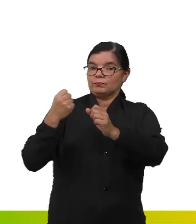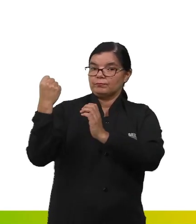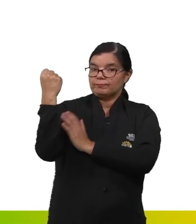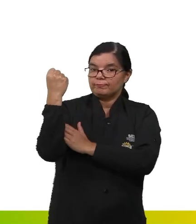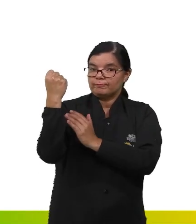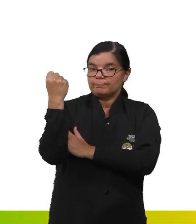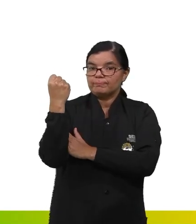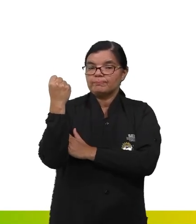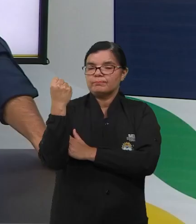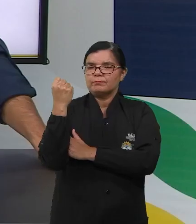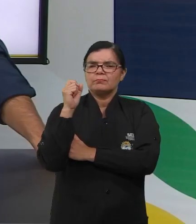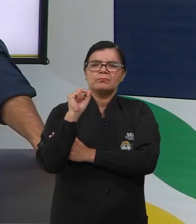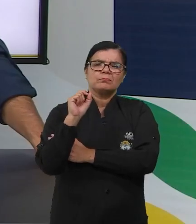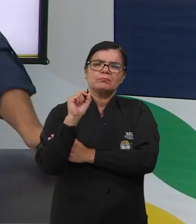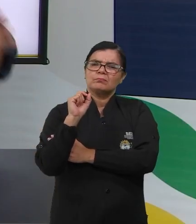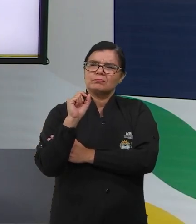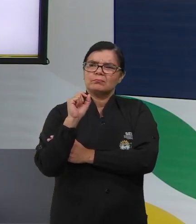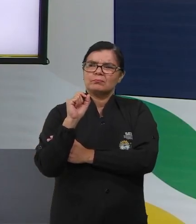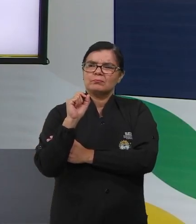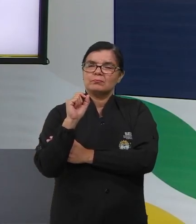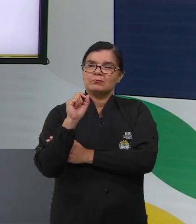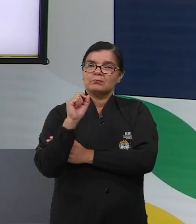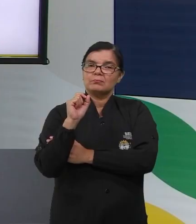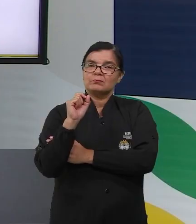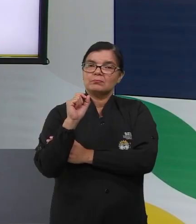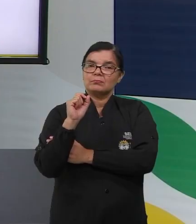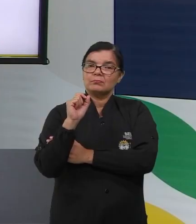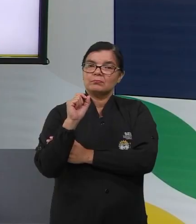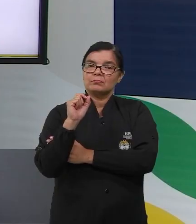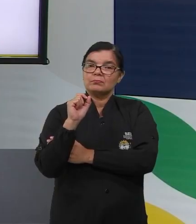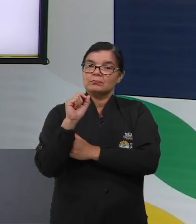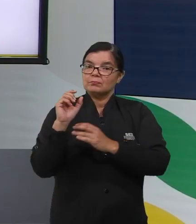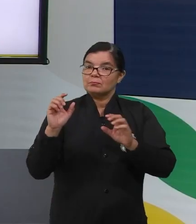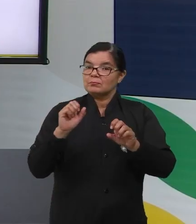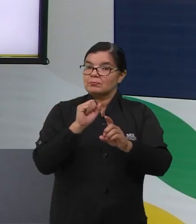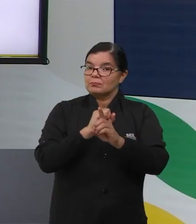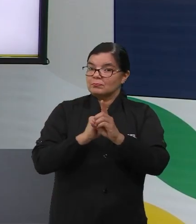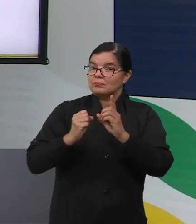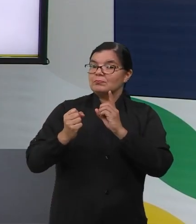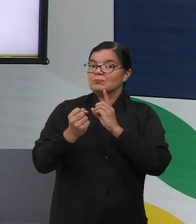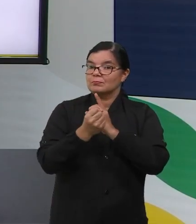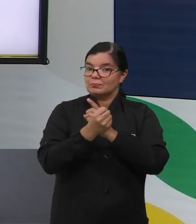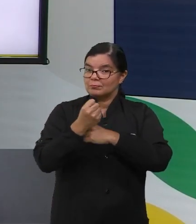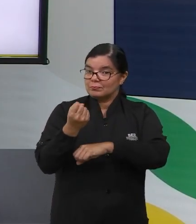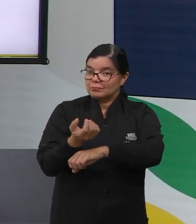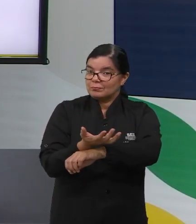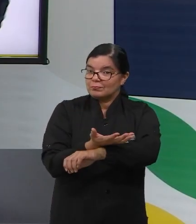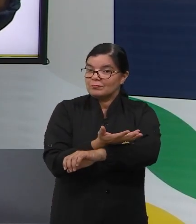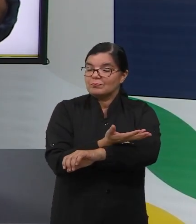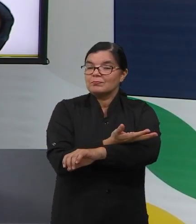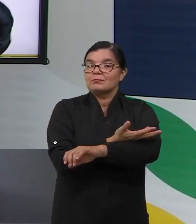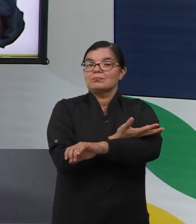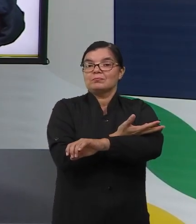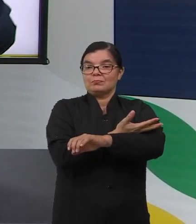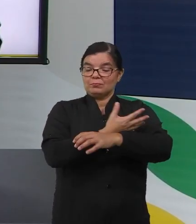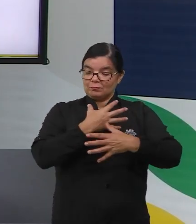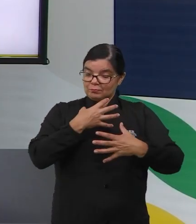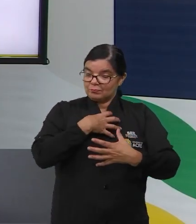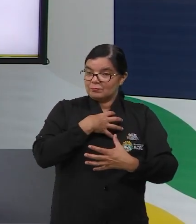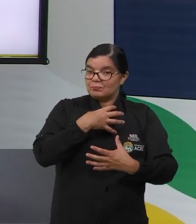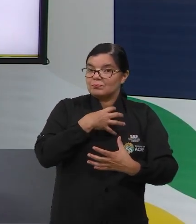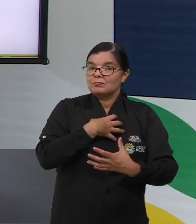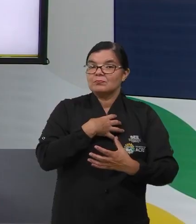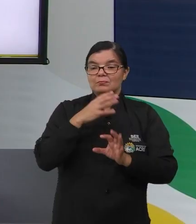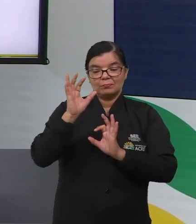socioemocionais. O que é socioemocionais? A gente não falou. Socioemocionais. Sociedade, emoção, o sentimento